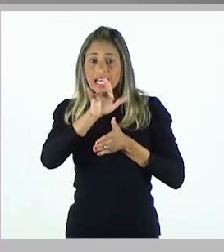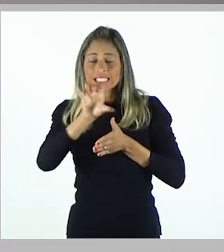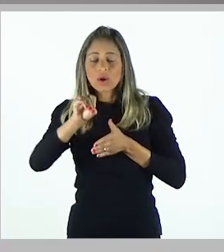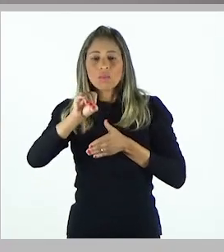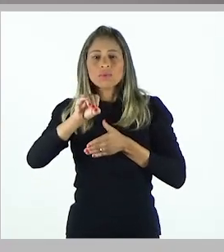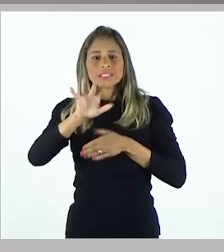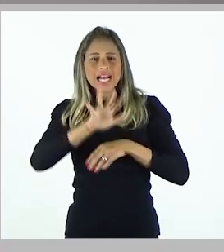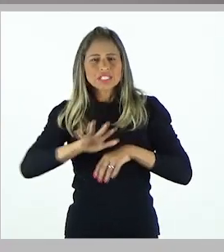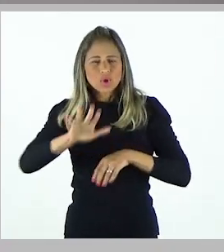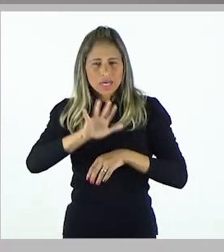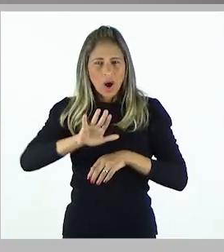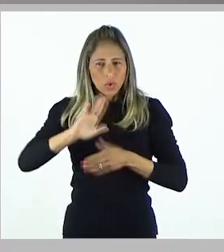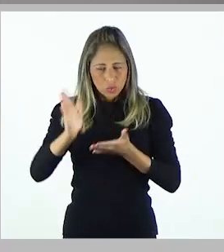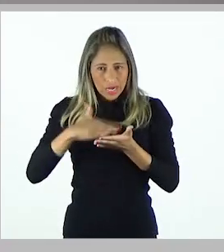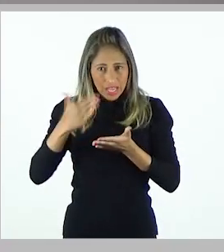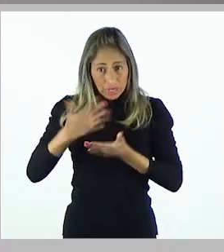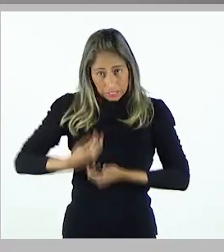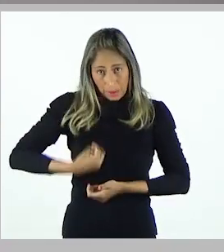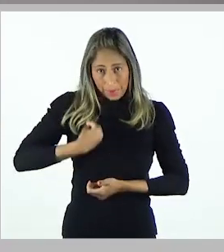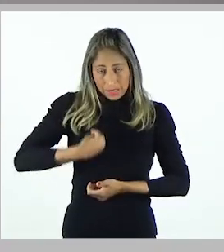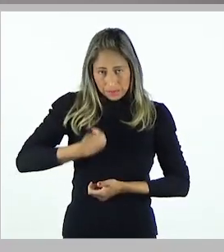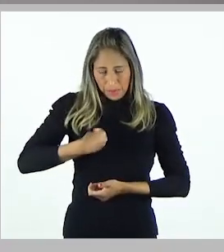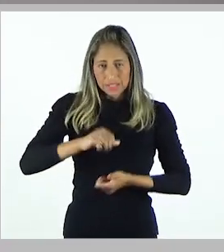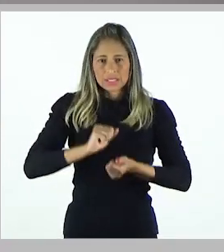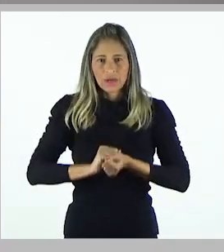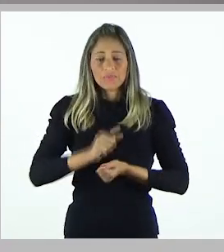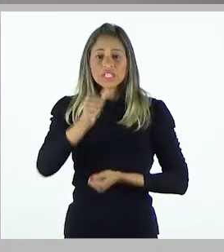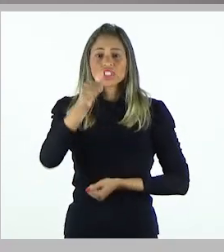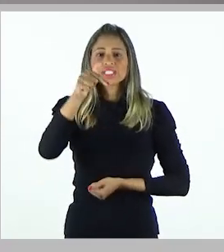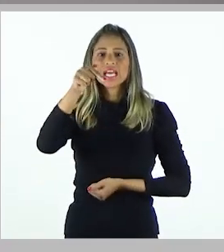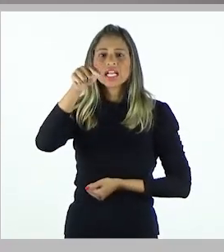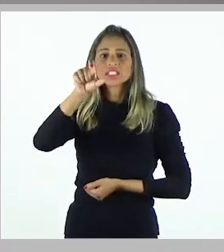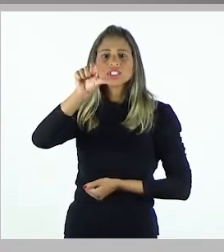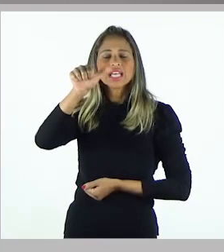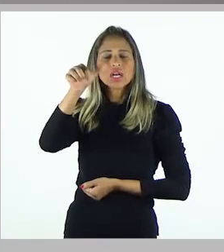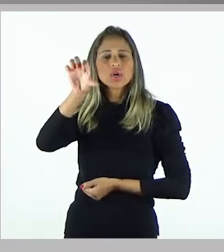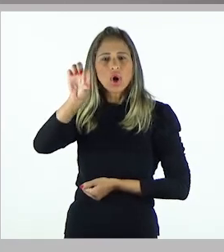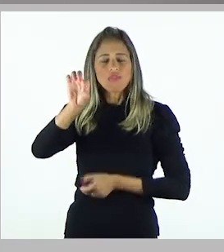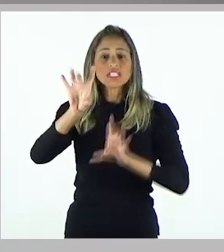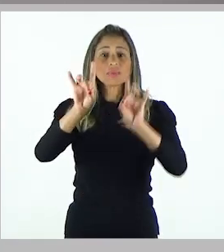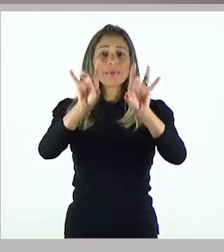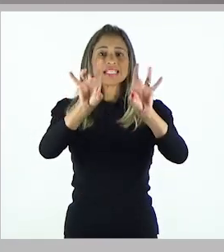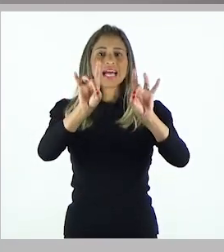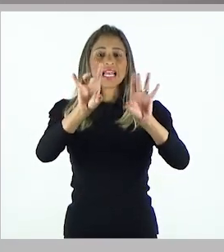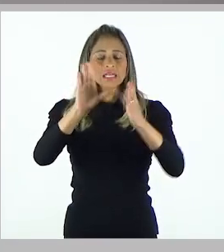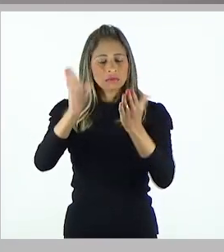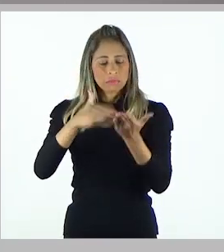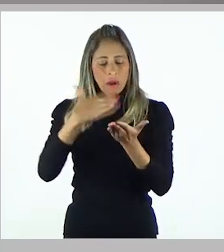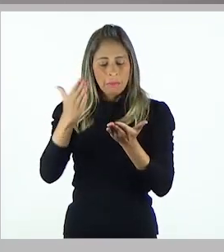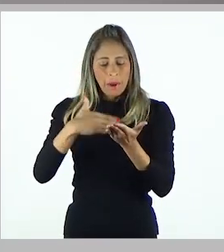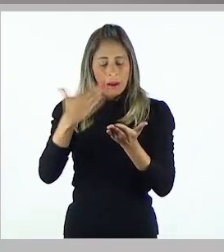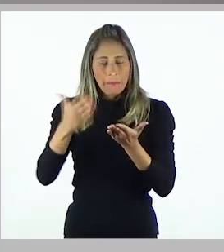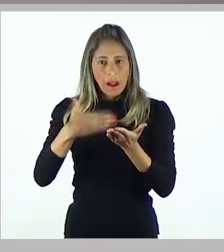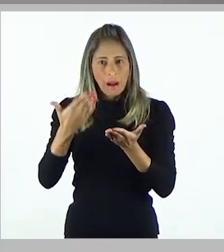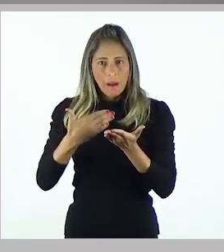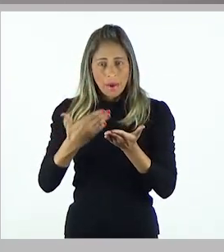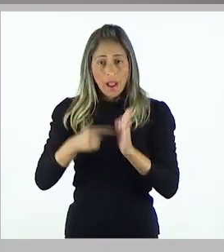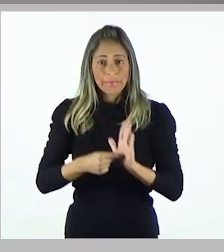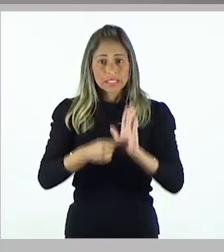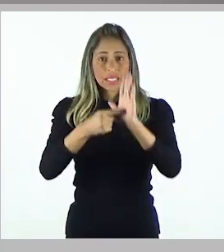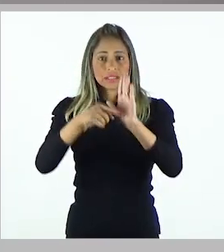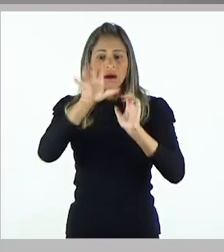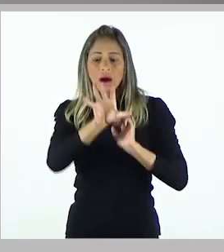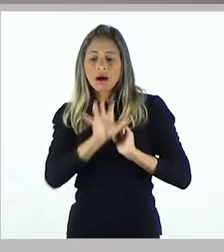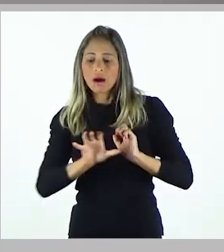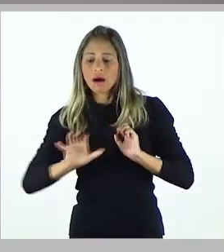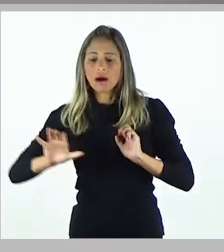Fundação Nacional do Livro Infantil e Juvenil contou com a participação de 19 especialistas do seu grupo de leitores votantes,